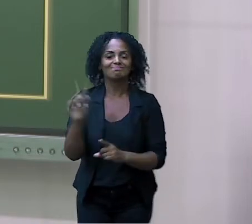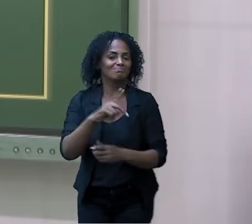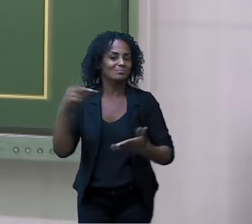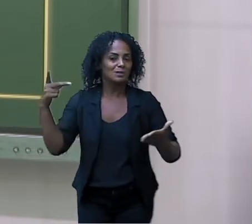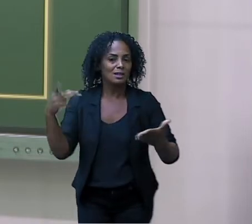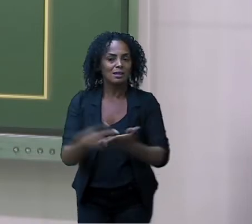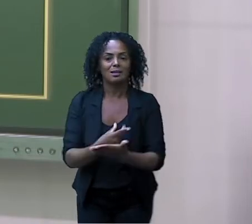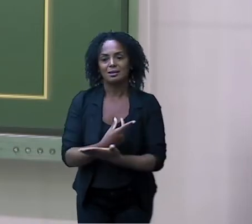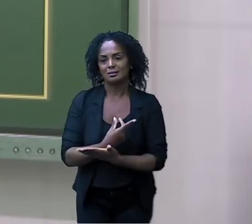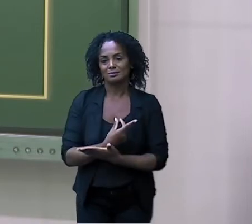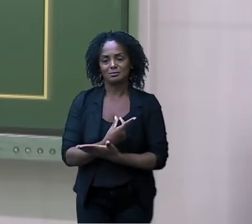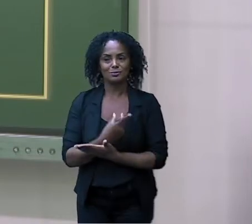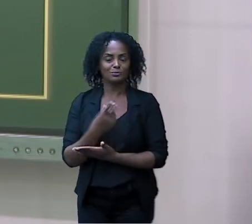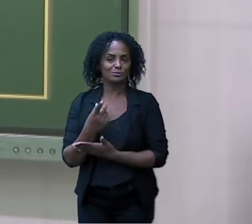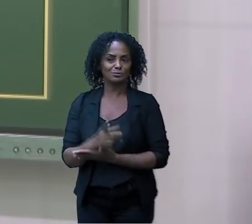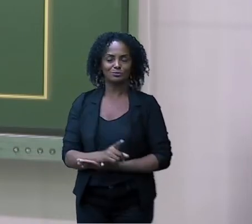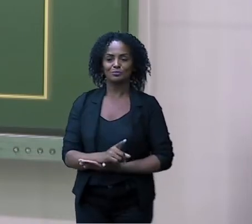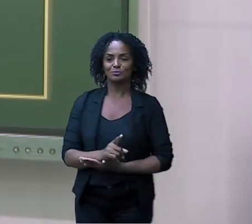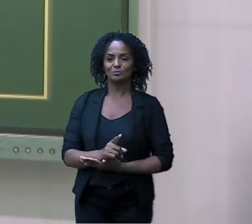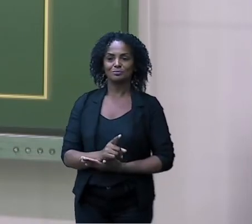Peixe, oceano.